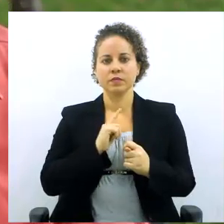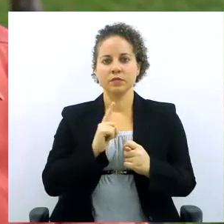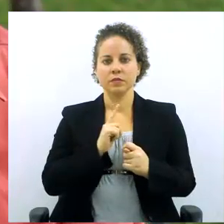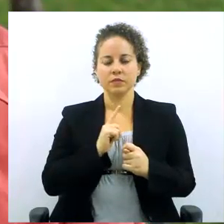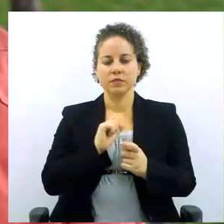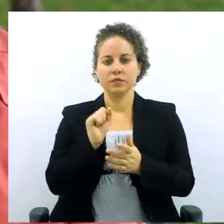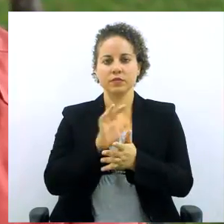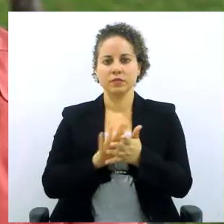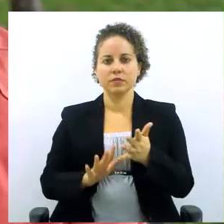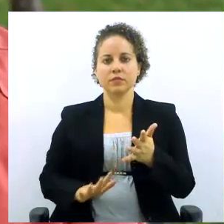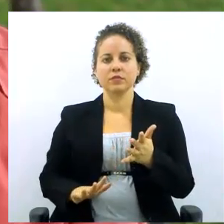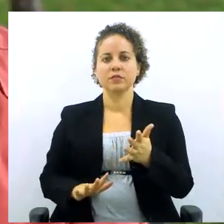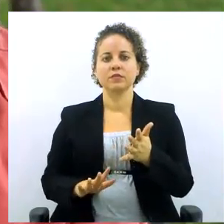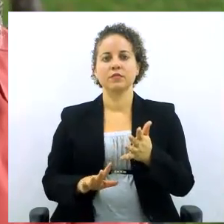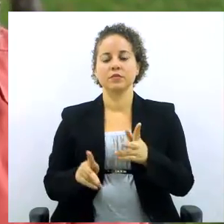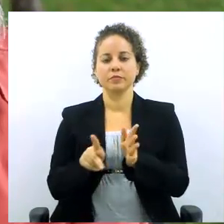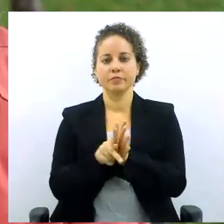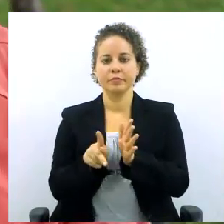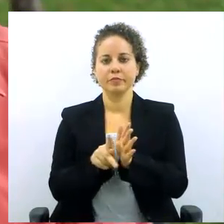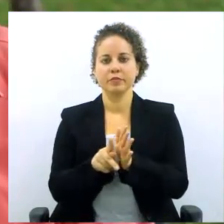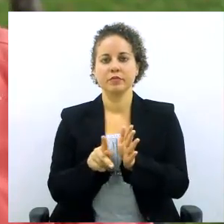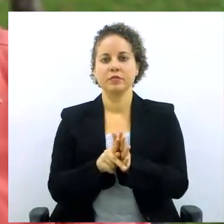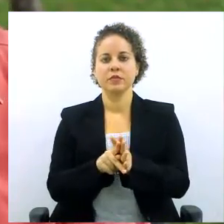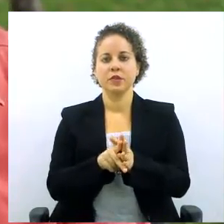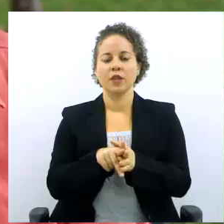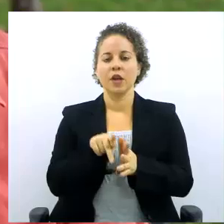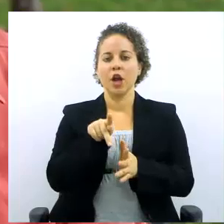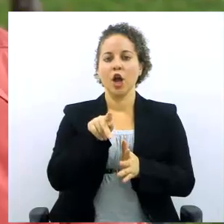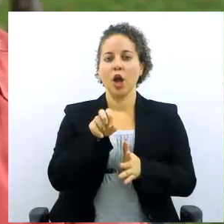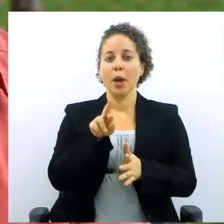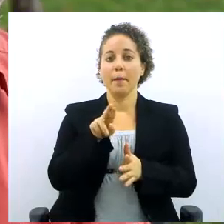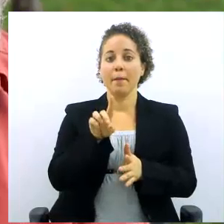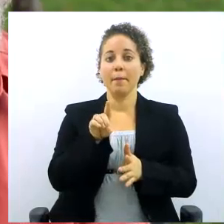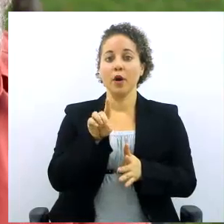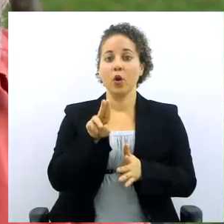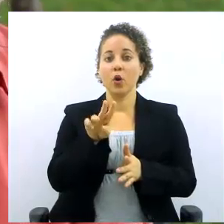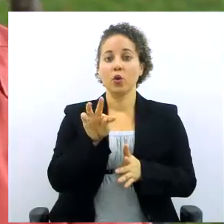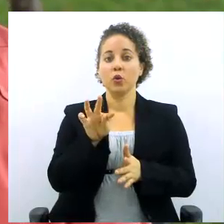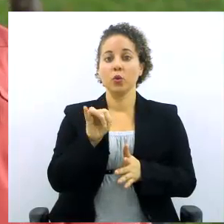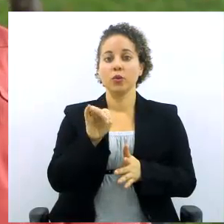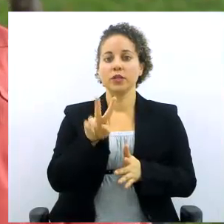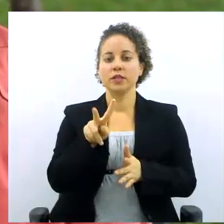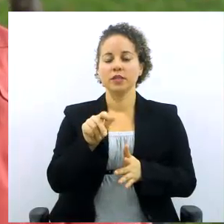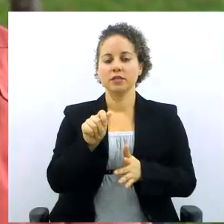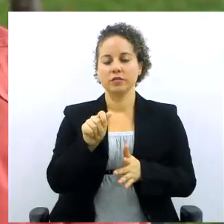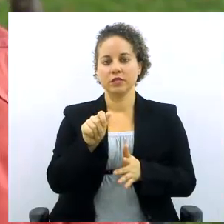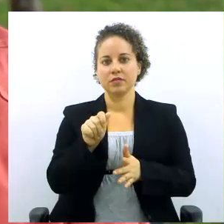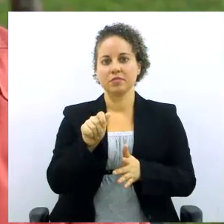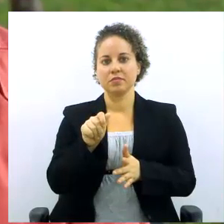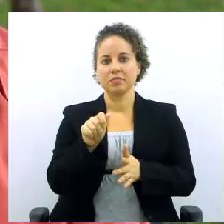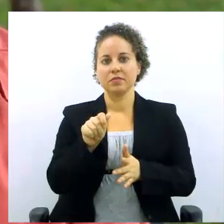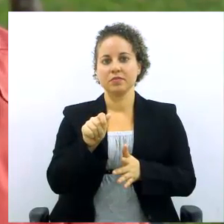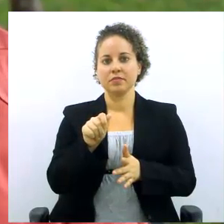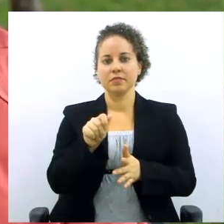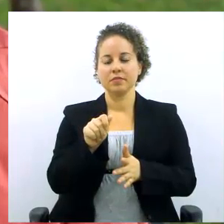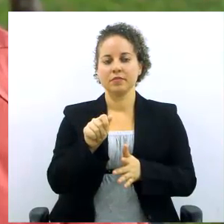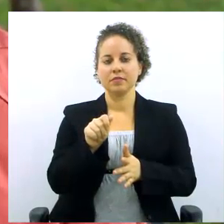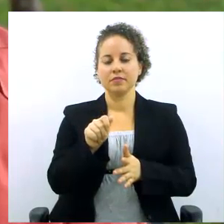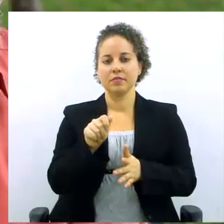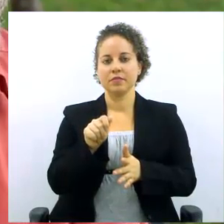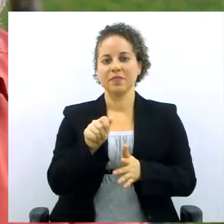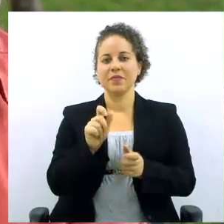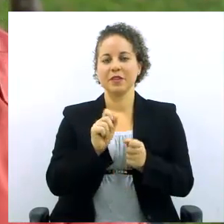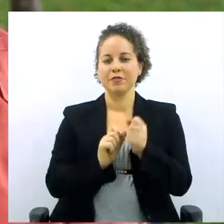de atividade econômica, atividade produtiva, que todo mundo imagina, pensa logo em produção,